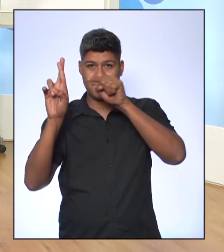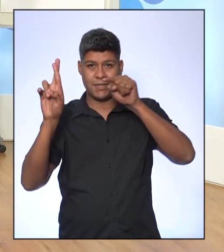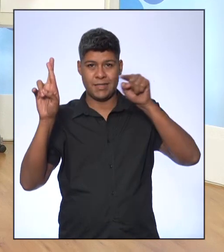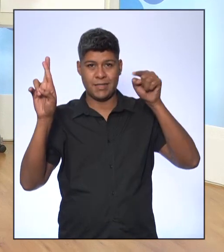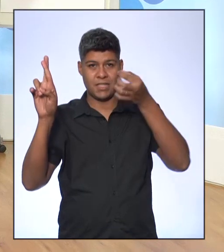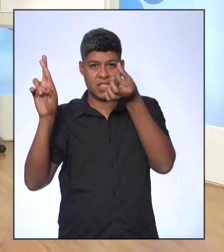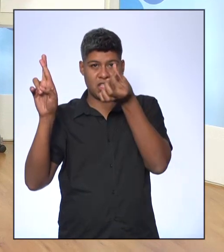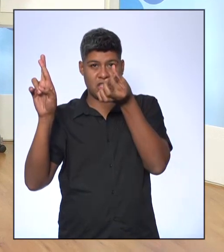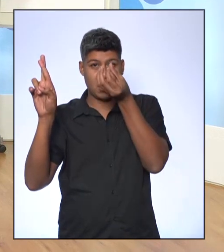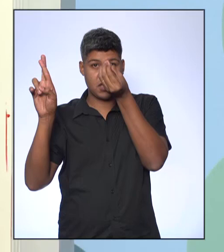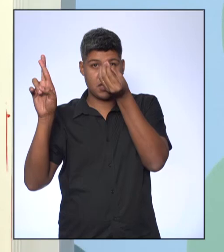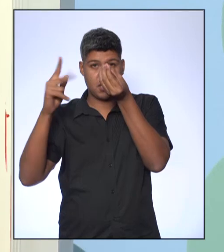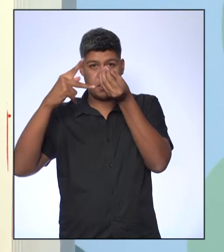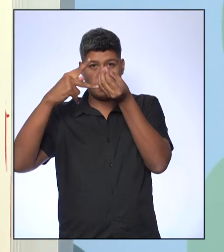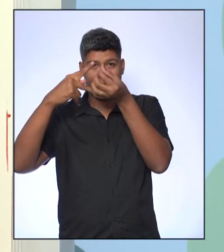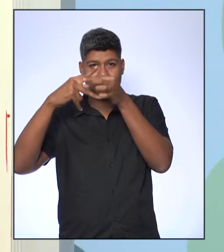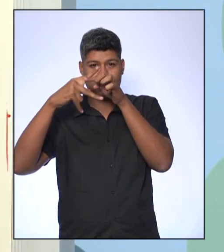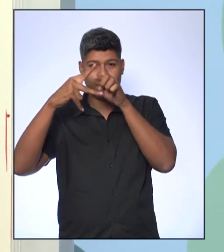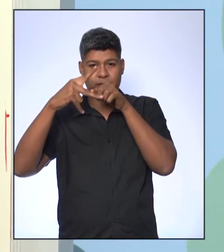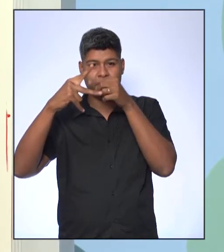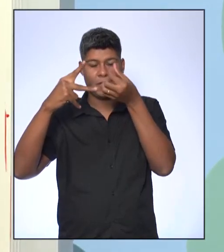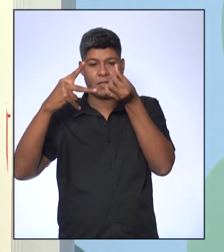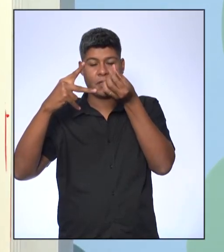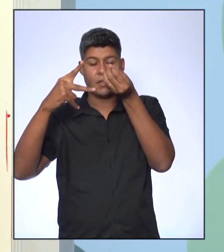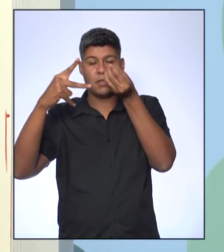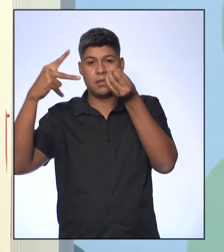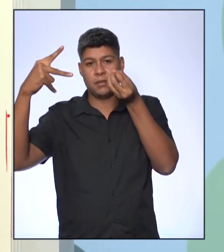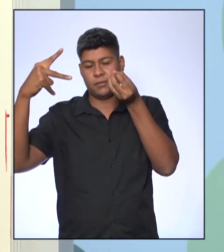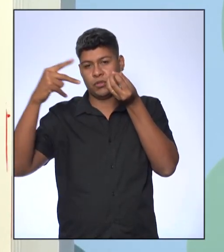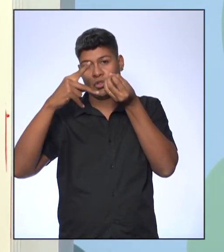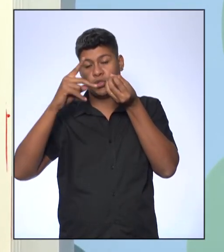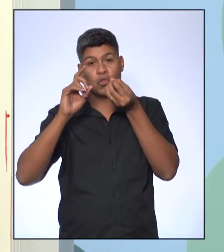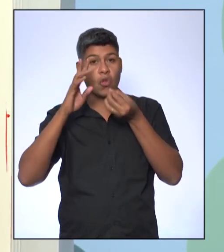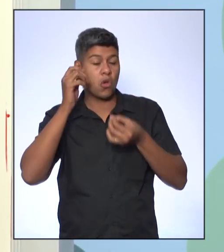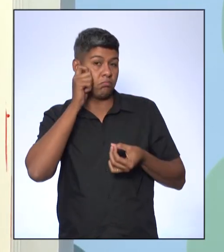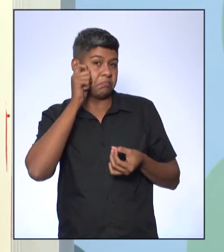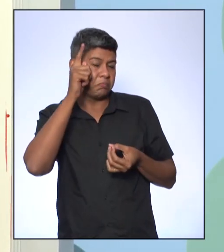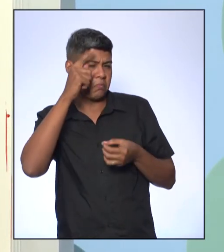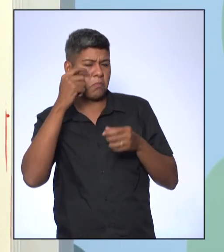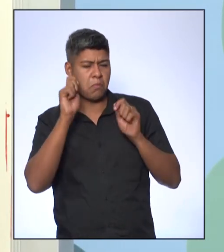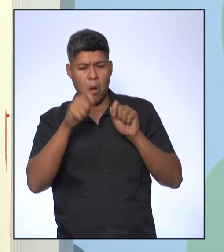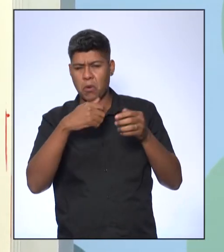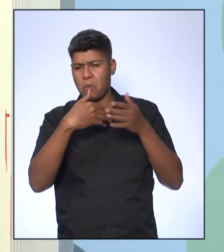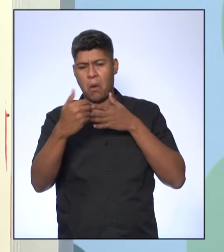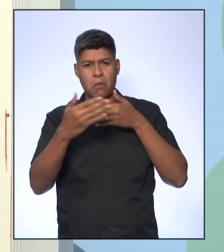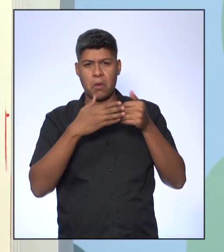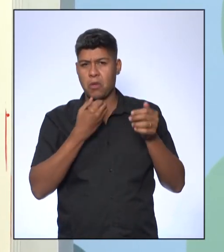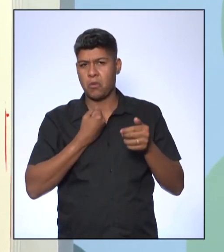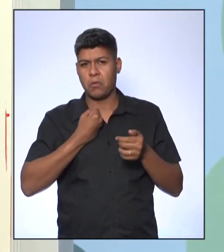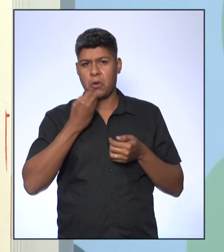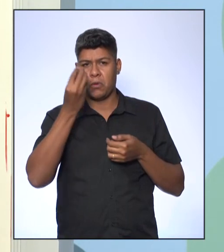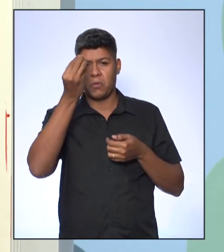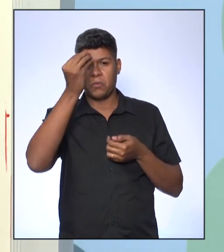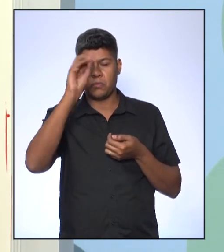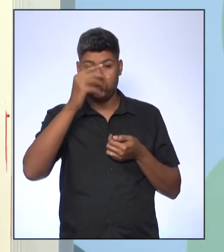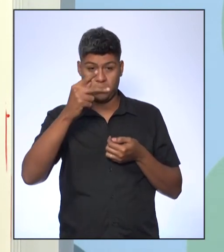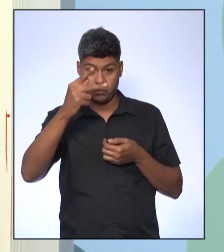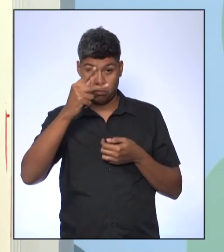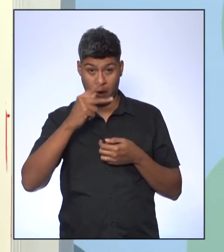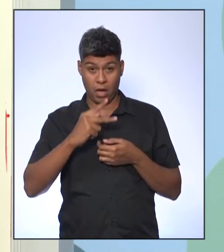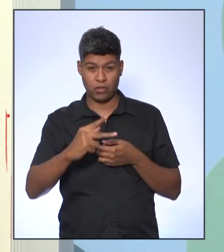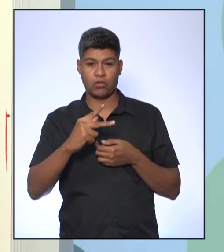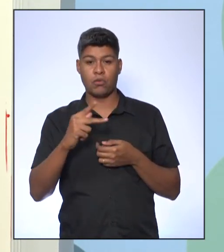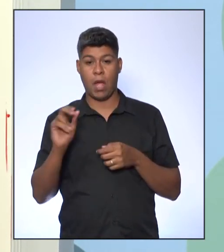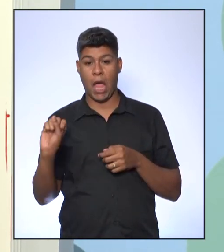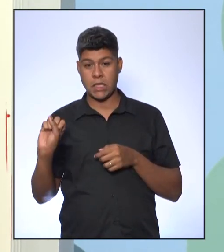graus aí. Aqui? É, Beleza, 60 graus. 60 graus. É uma suposição, tá, gente? A gente Pode não ser mediu qualquer ali. valor. Aham. Aquele ângulo de baixo, quanto será que ele vale?